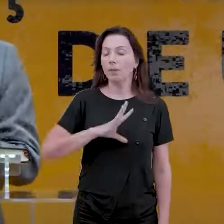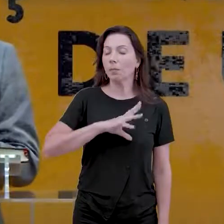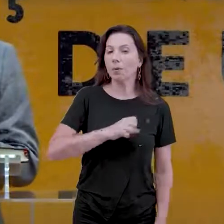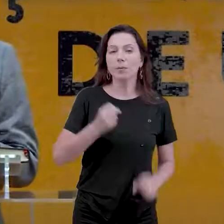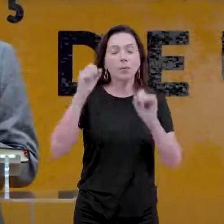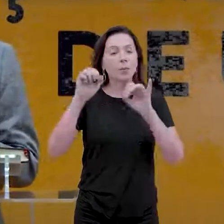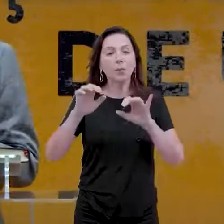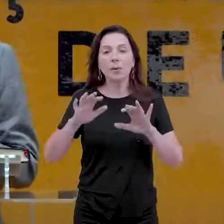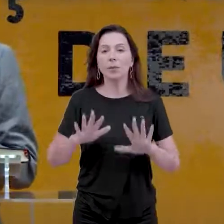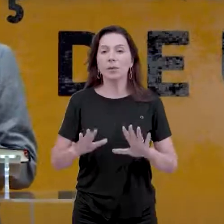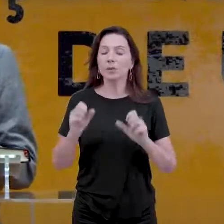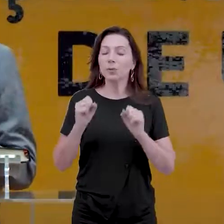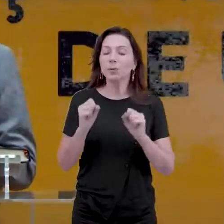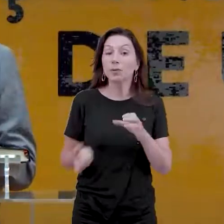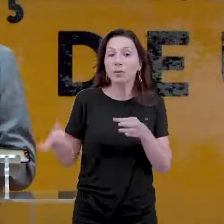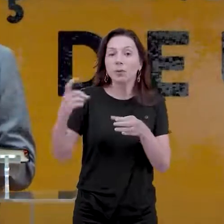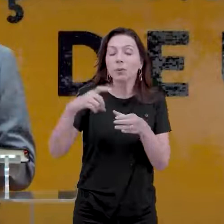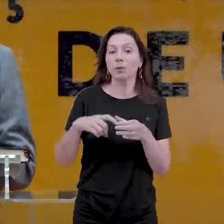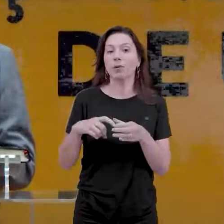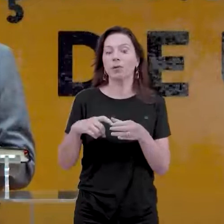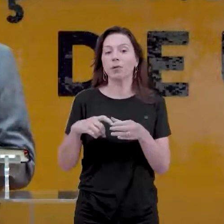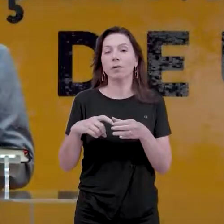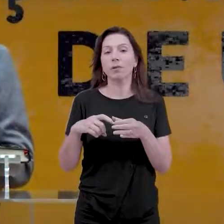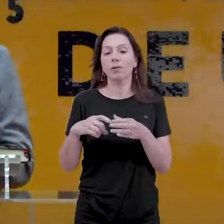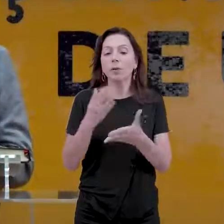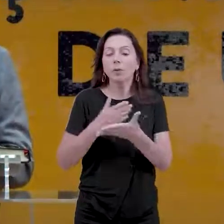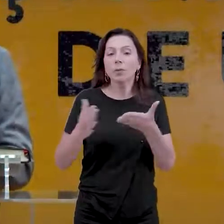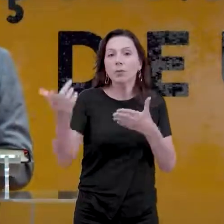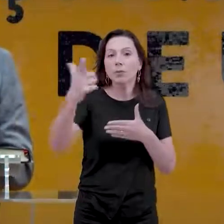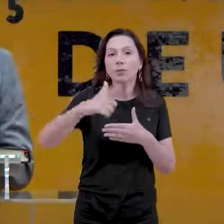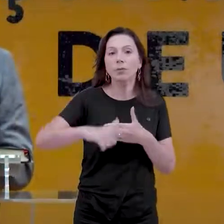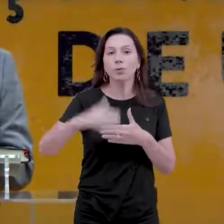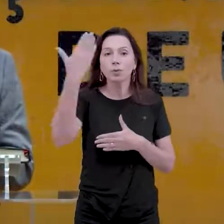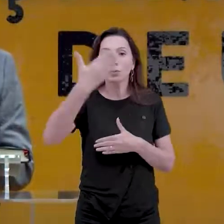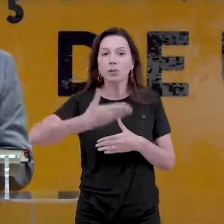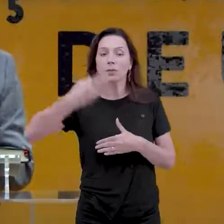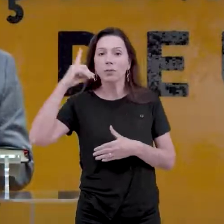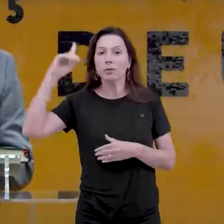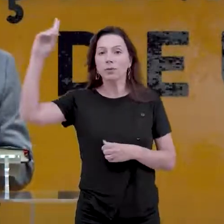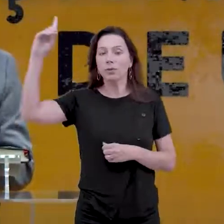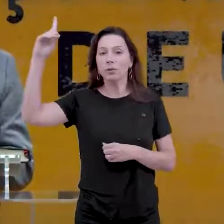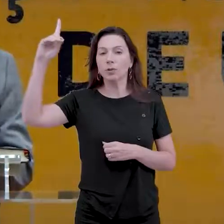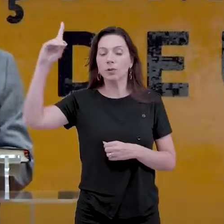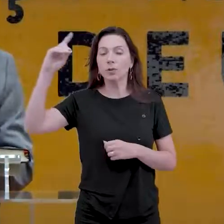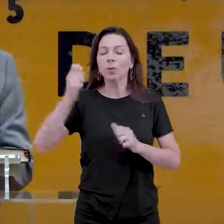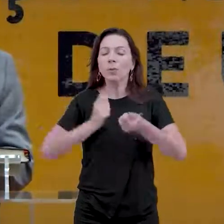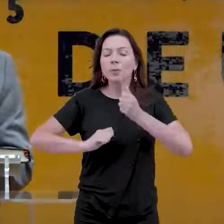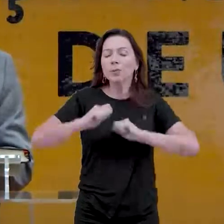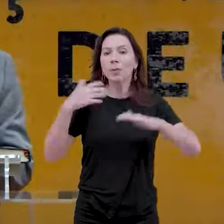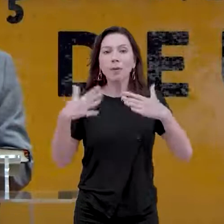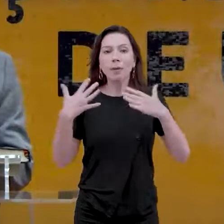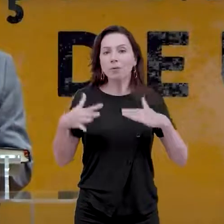Meus amados, é uma bênção poder retornar e recomeçar na presença de Deus com muita